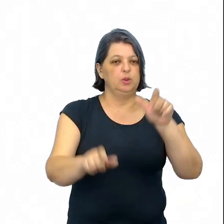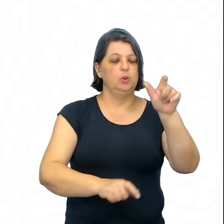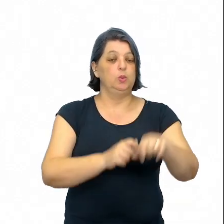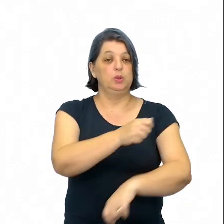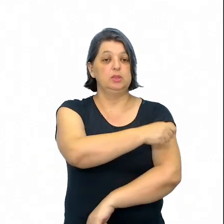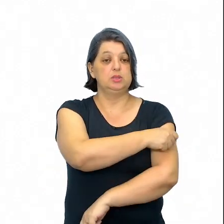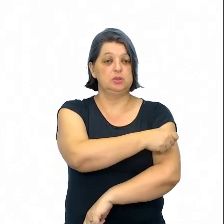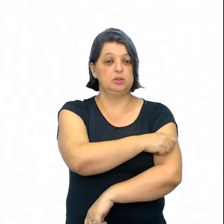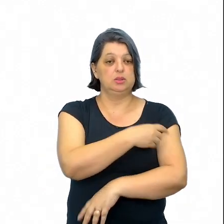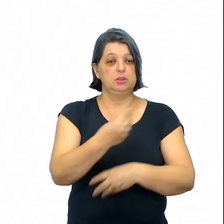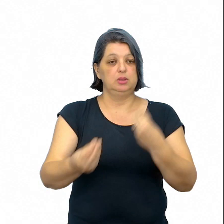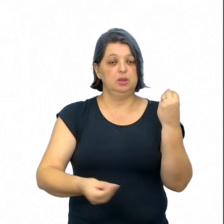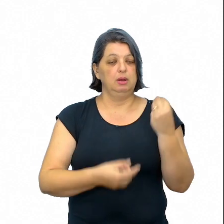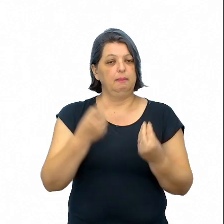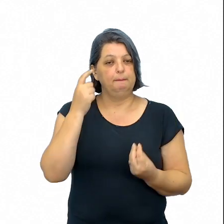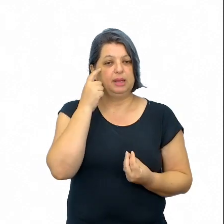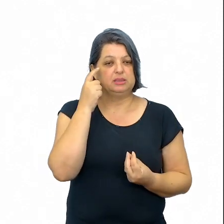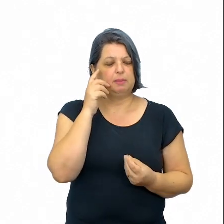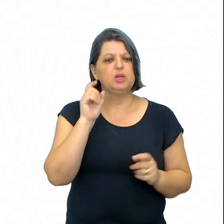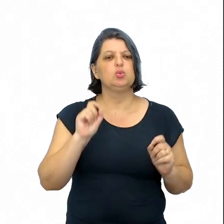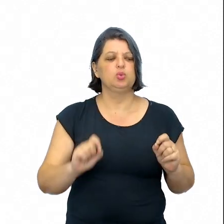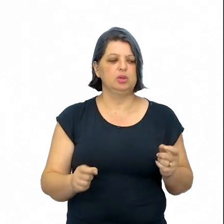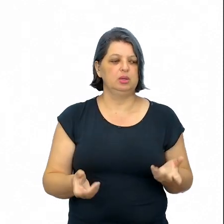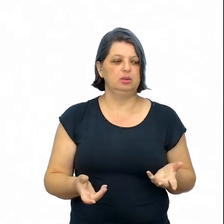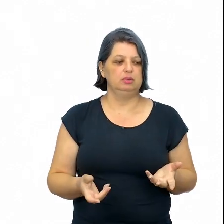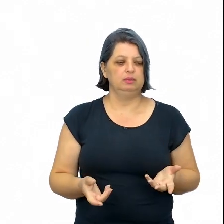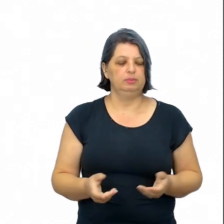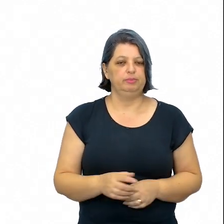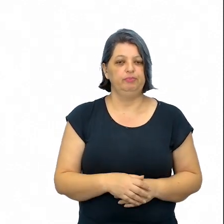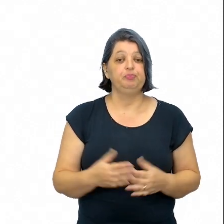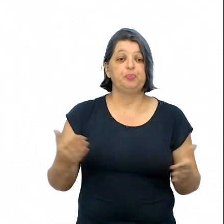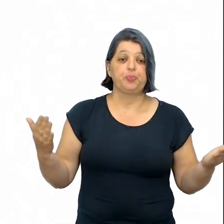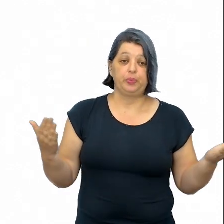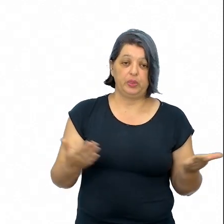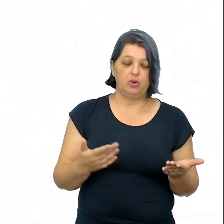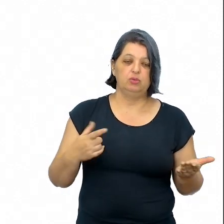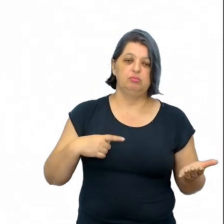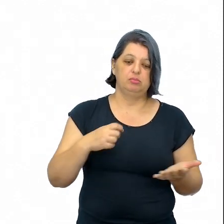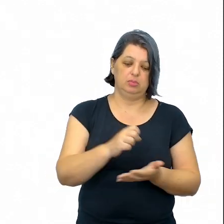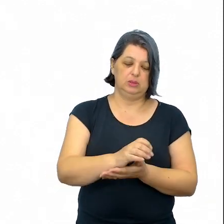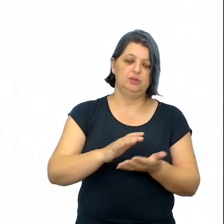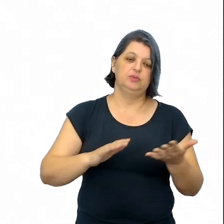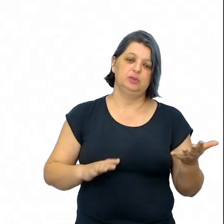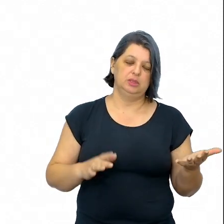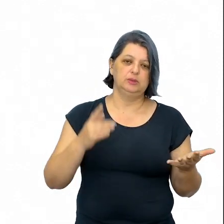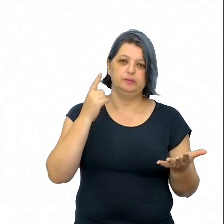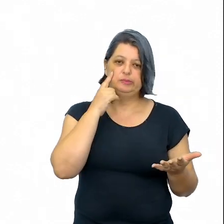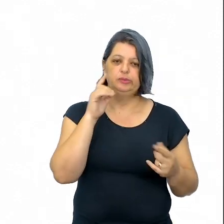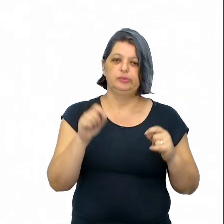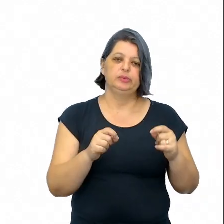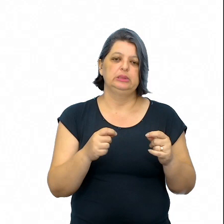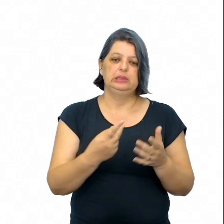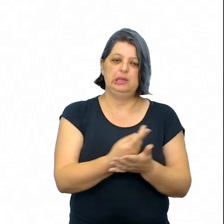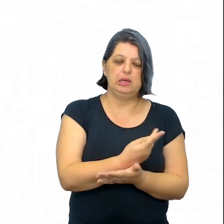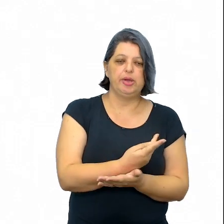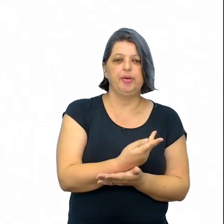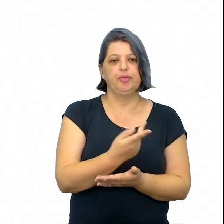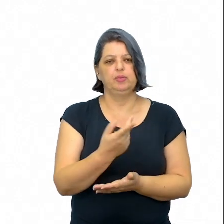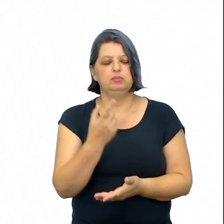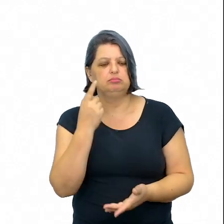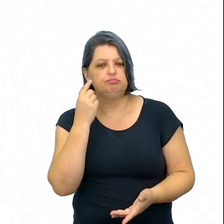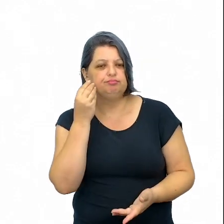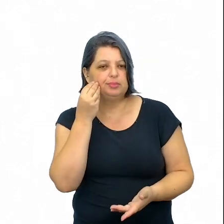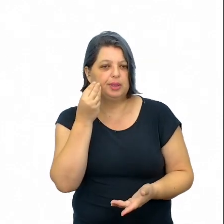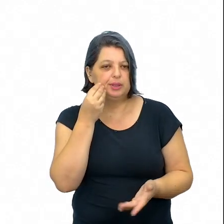erro para entender qual foi o pensamento que ele teve. E durante hoje a nossa atividade, a gente vai ver alguns erros para a gente poder tentar estudar, para a gente